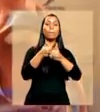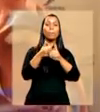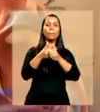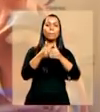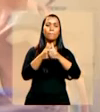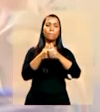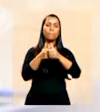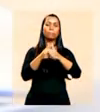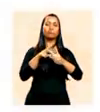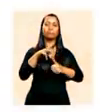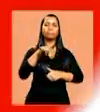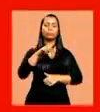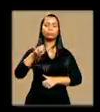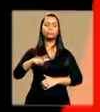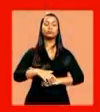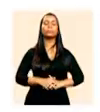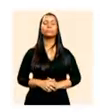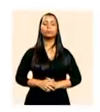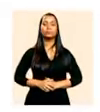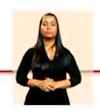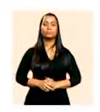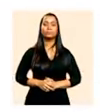Distrito Industrial.